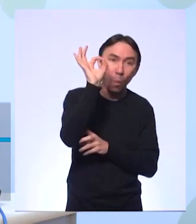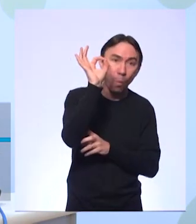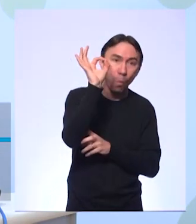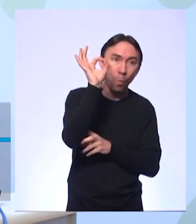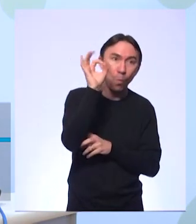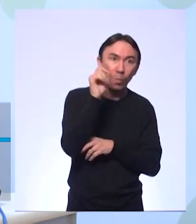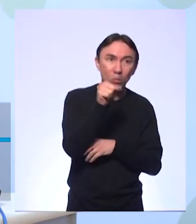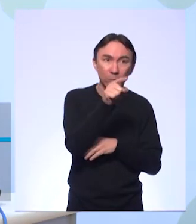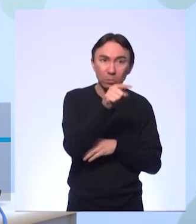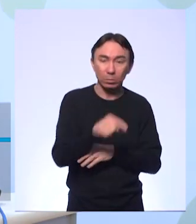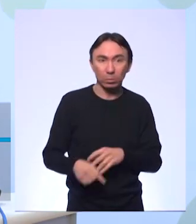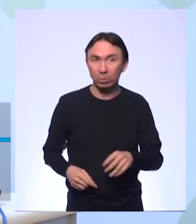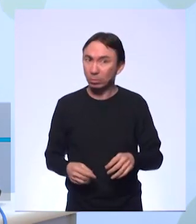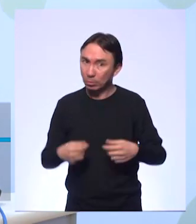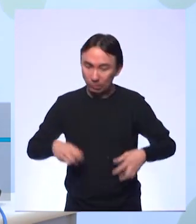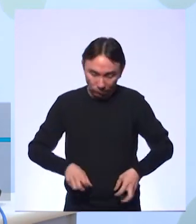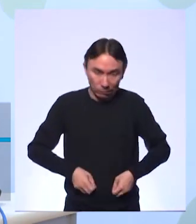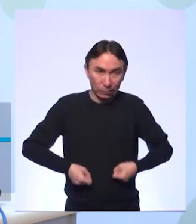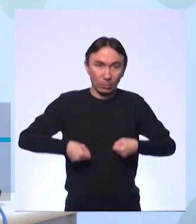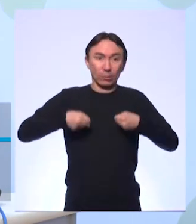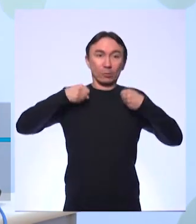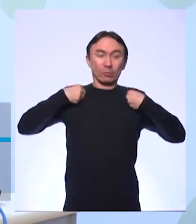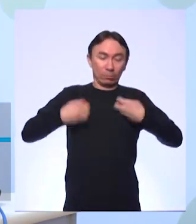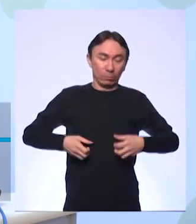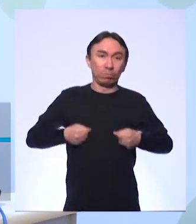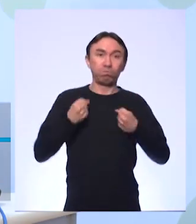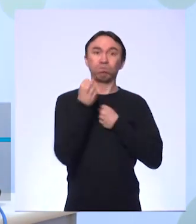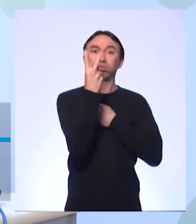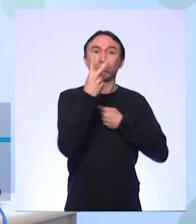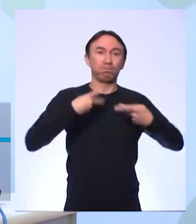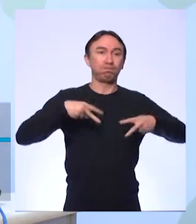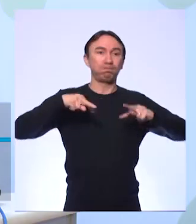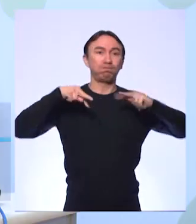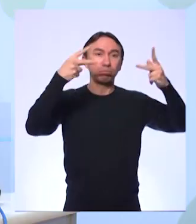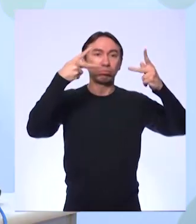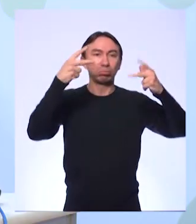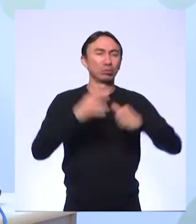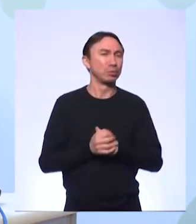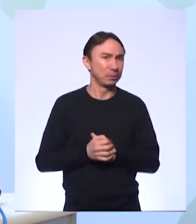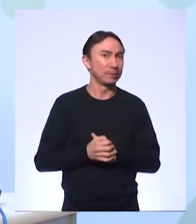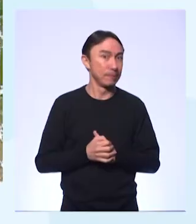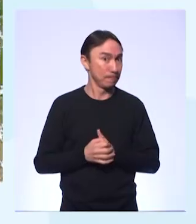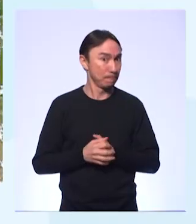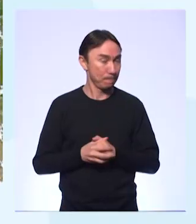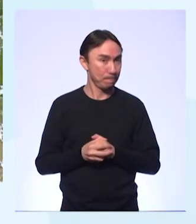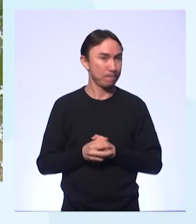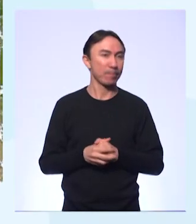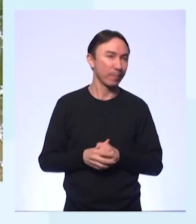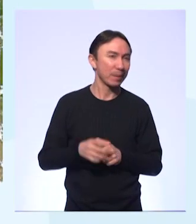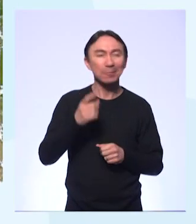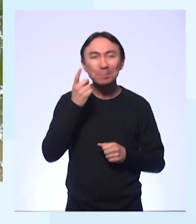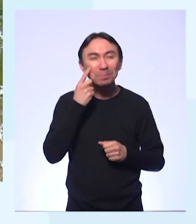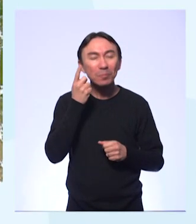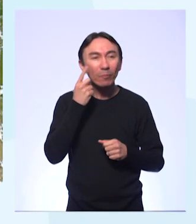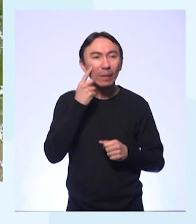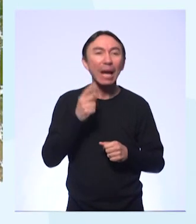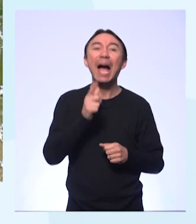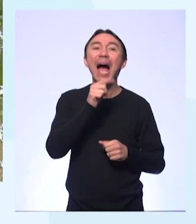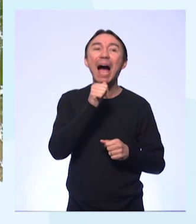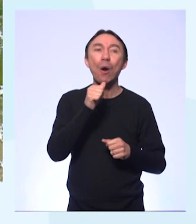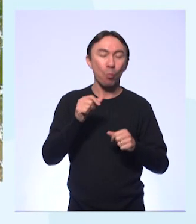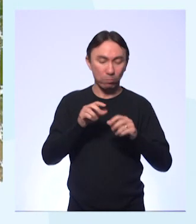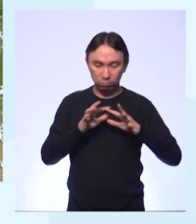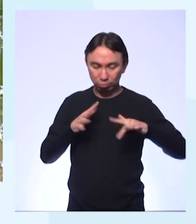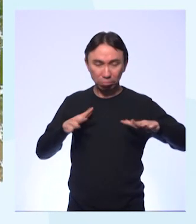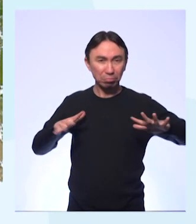Então, se prepare aí. Prepare o cobertor. 2 cobertores. Tá? Vamos lá para o Lago Vitória? O Lago Vitória é um dos maiores lagos do planeta e